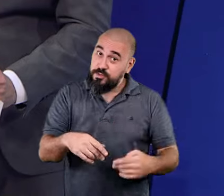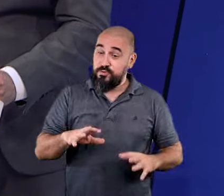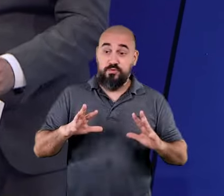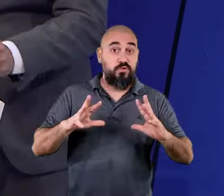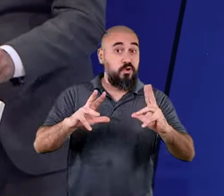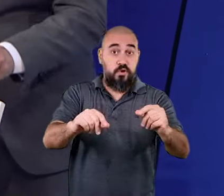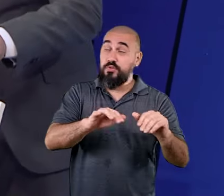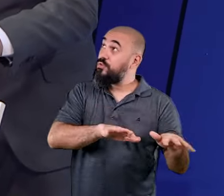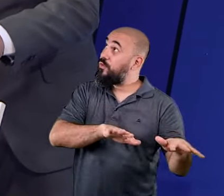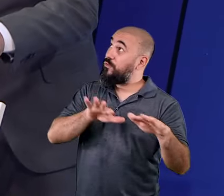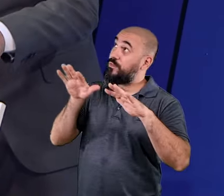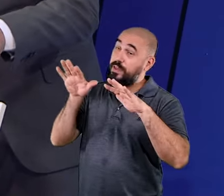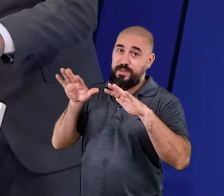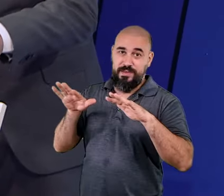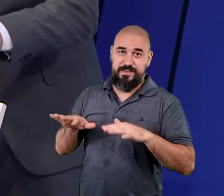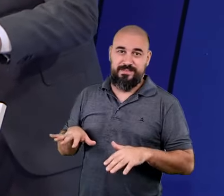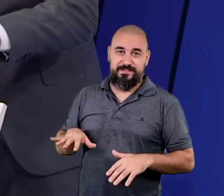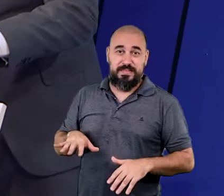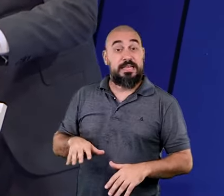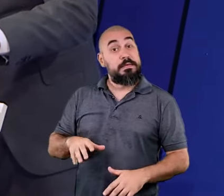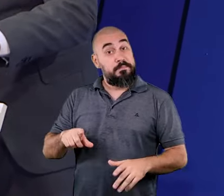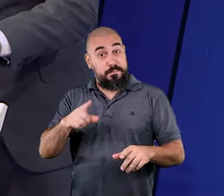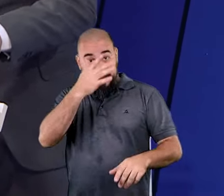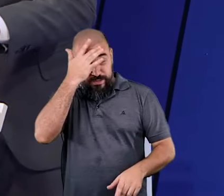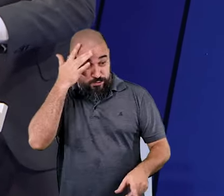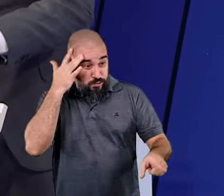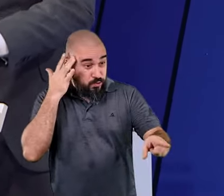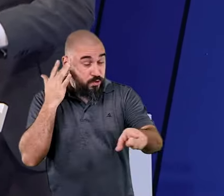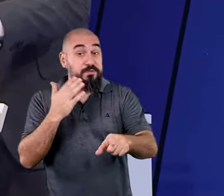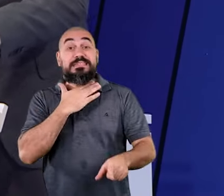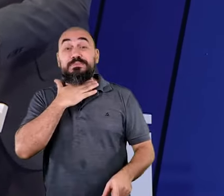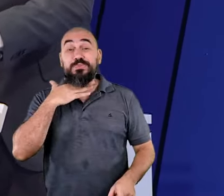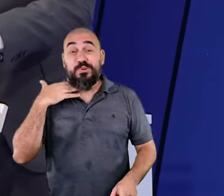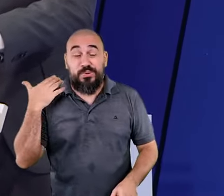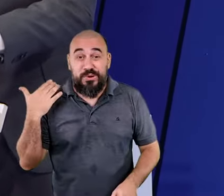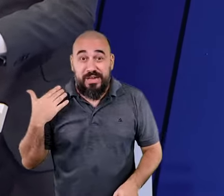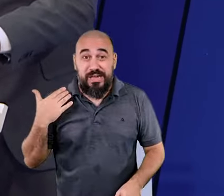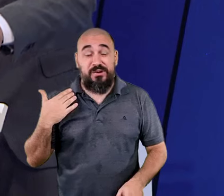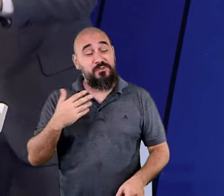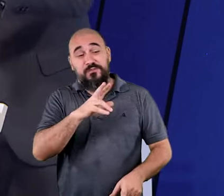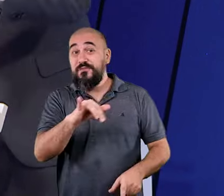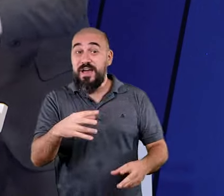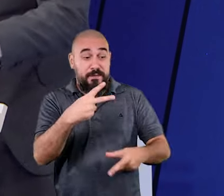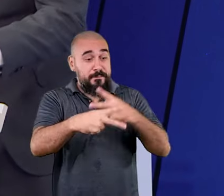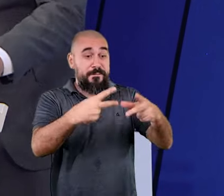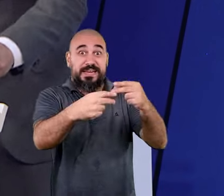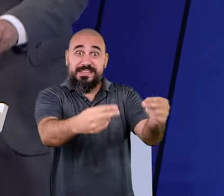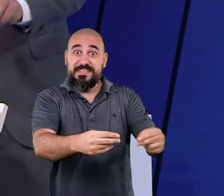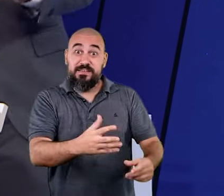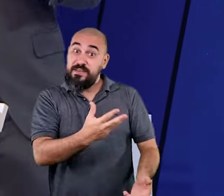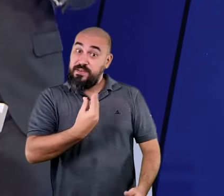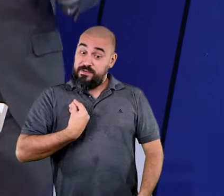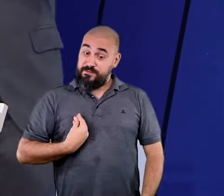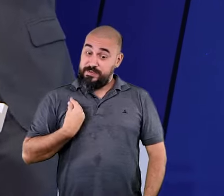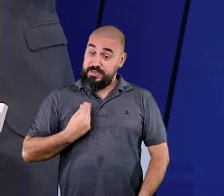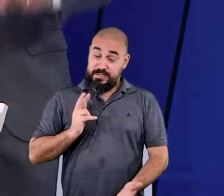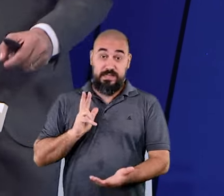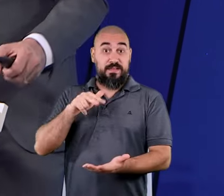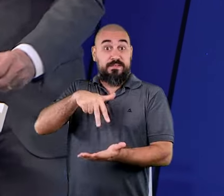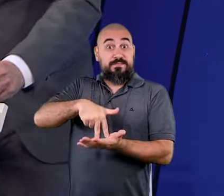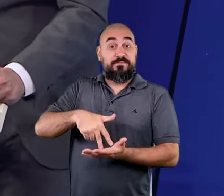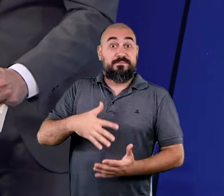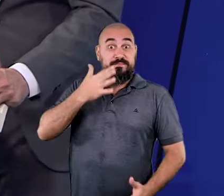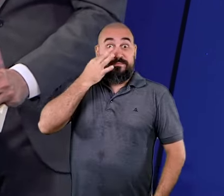fiéis, que já estão descansando nas sepulturas, receberão um presente. vão ressuscitar para